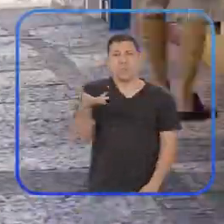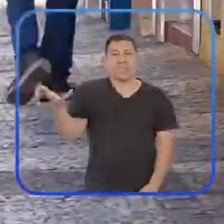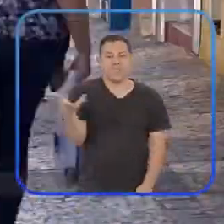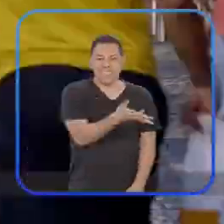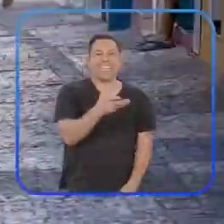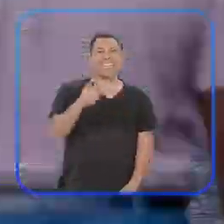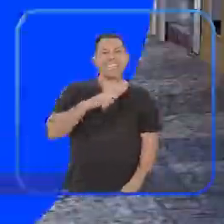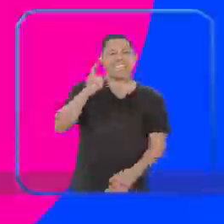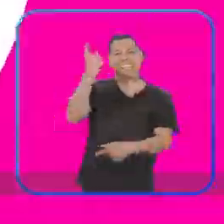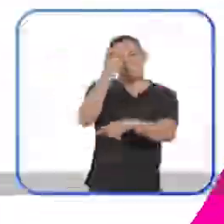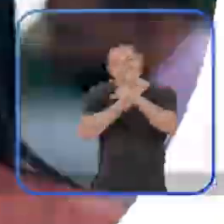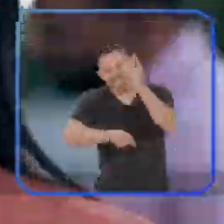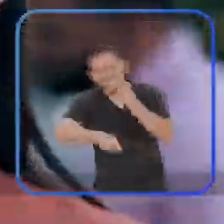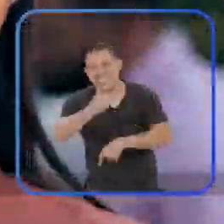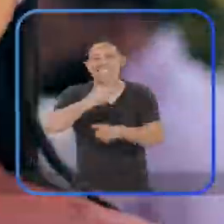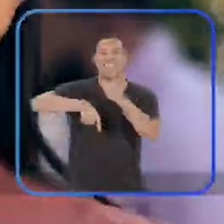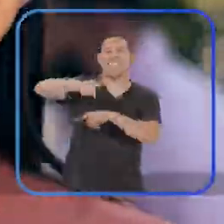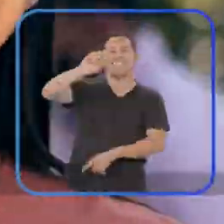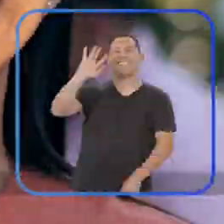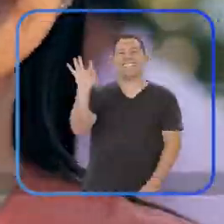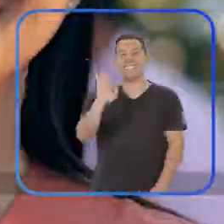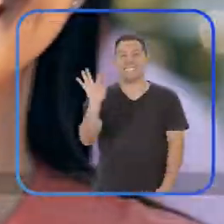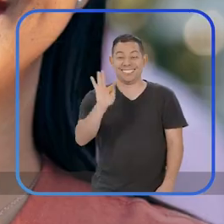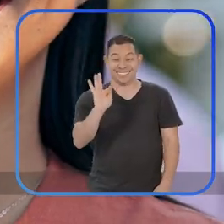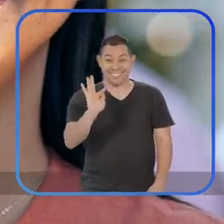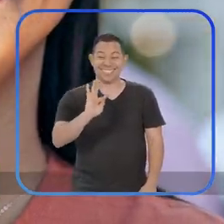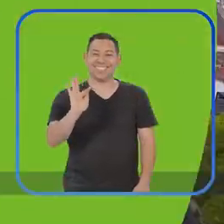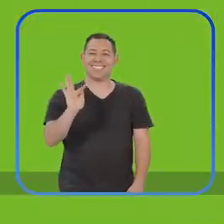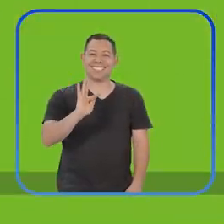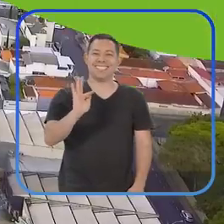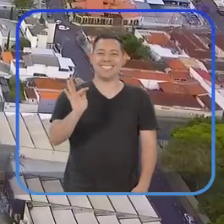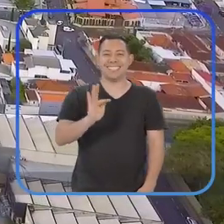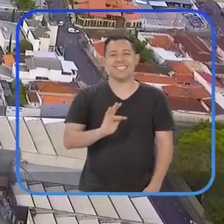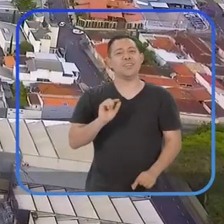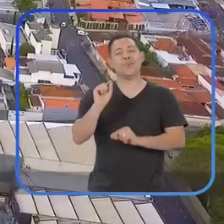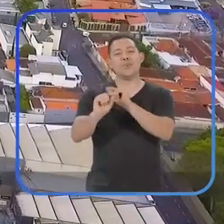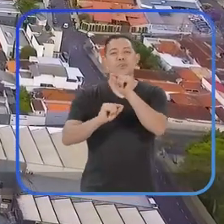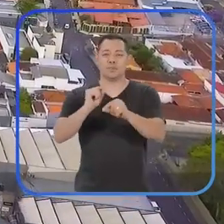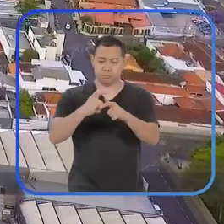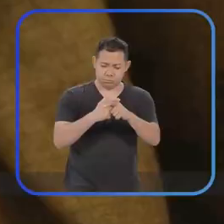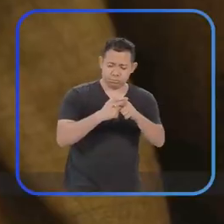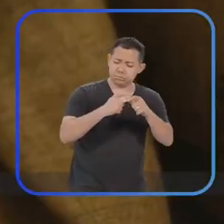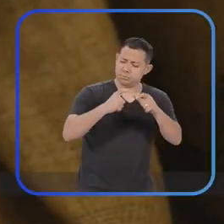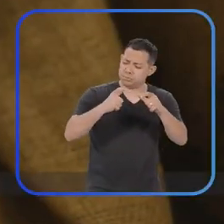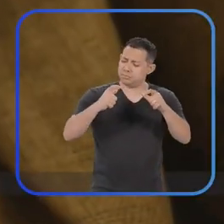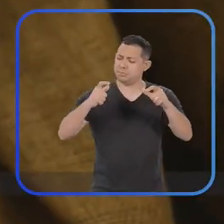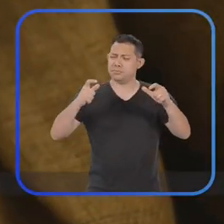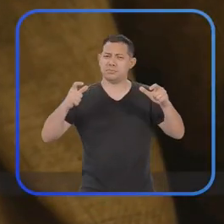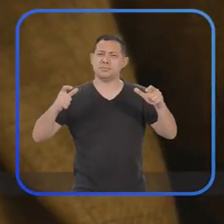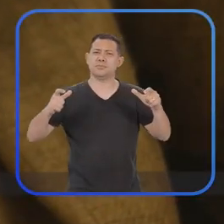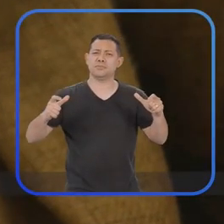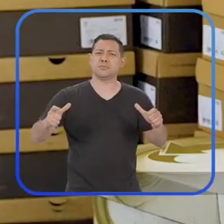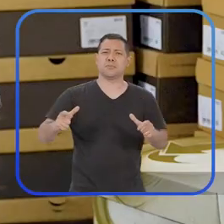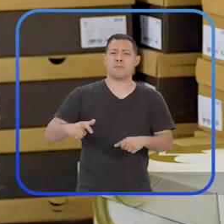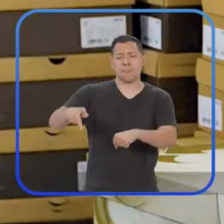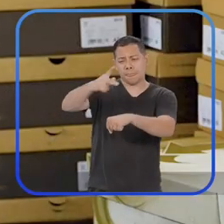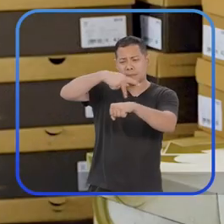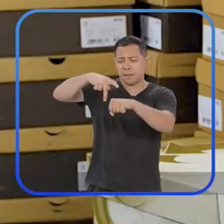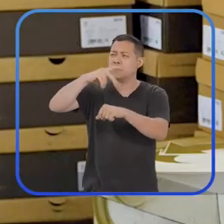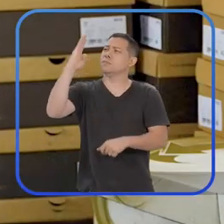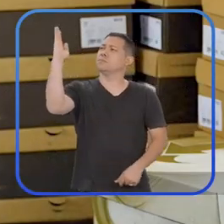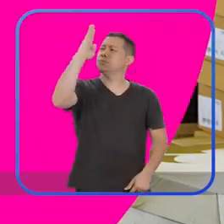ligeira ainda. Essa é a nossa Franca, de tão grande construiu seus próprios trilhos